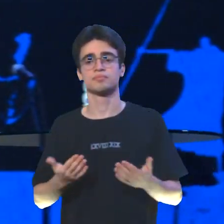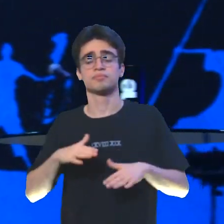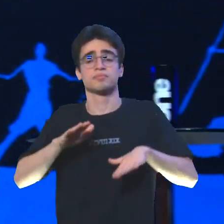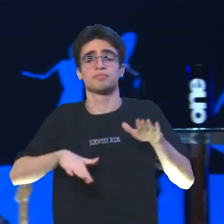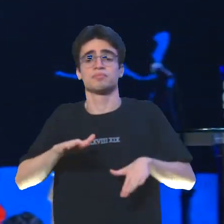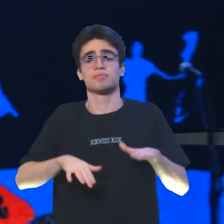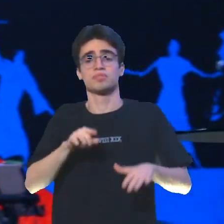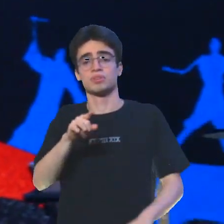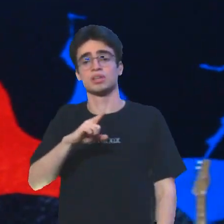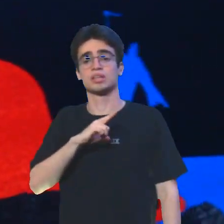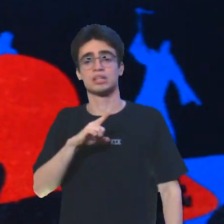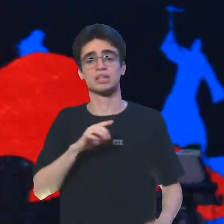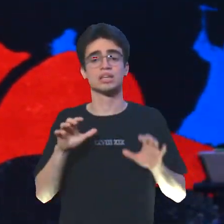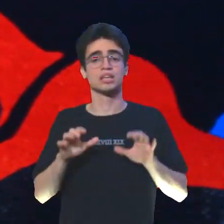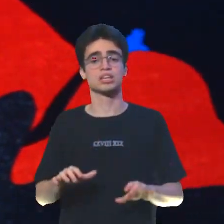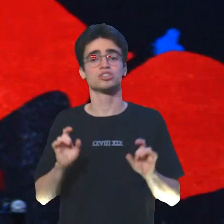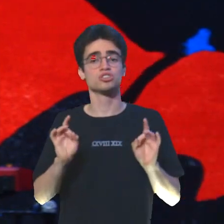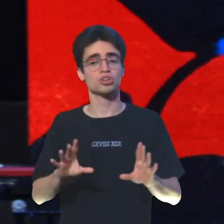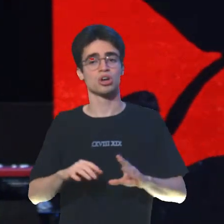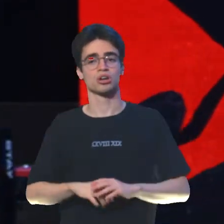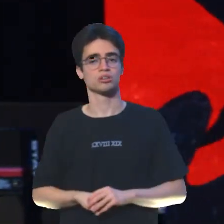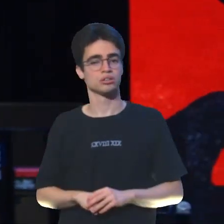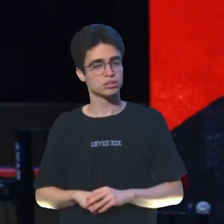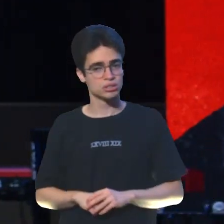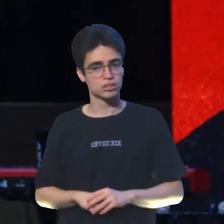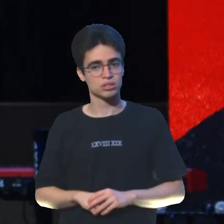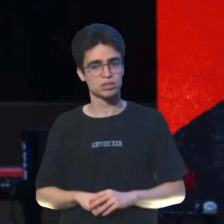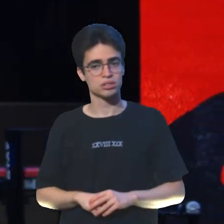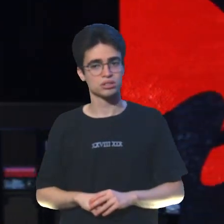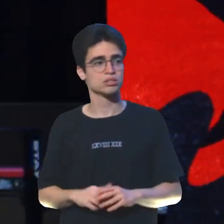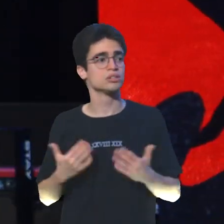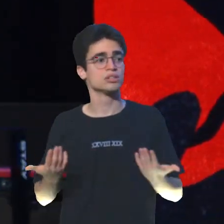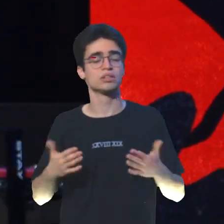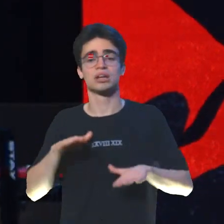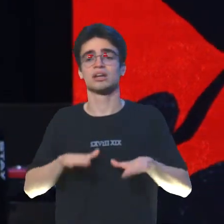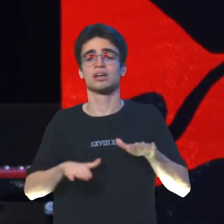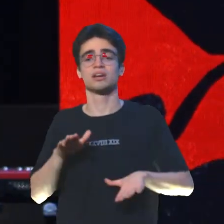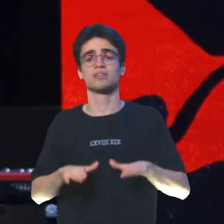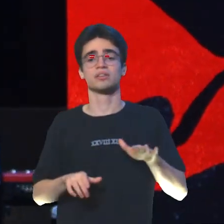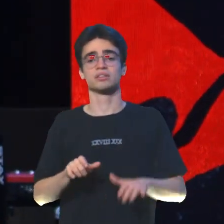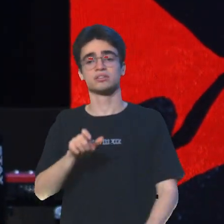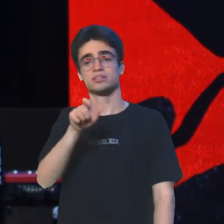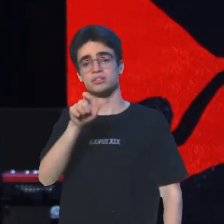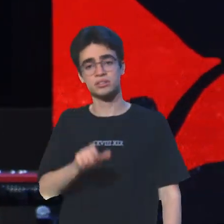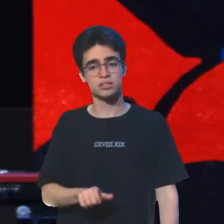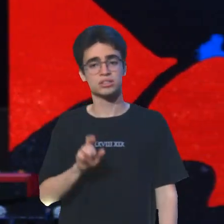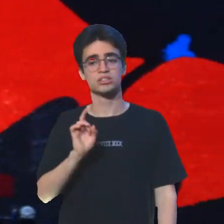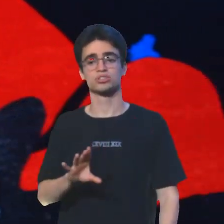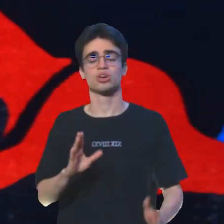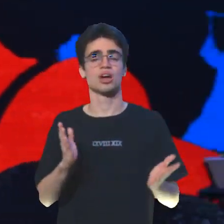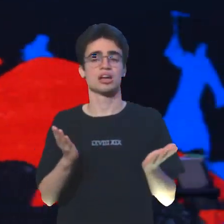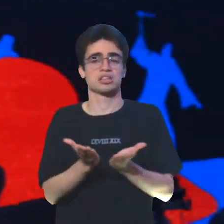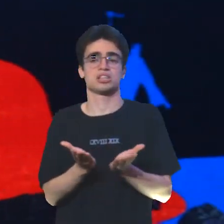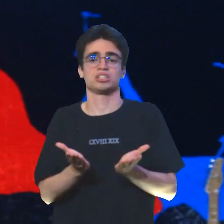sua mão. Talvez você seja apenas uma pessoa cristã